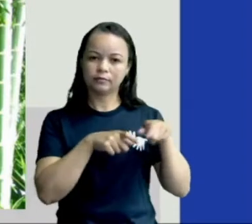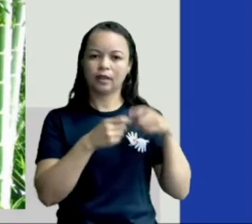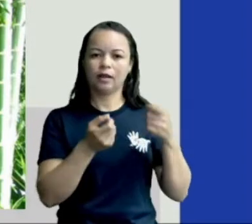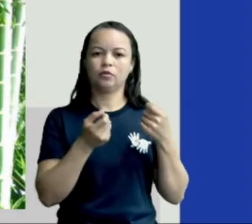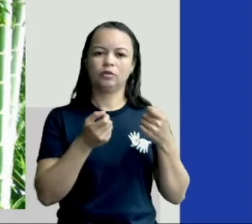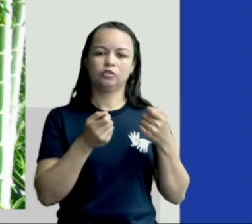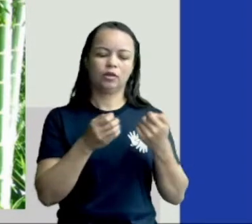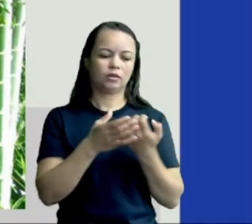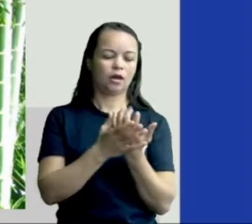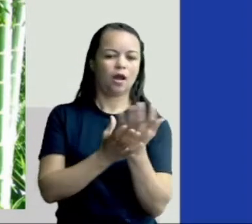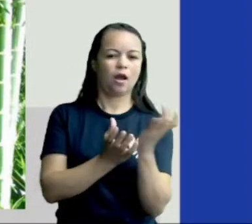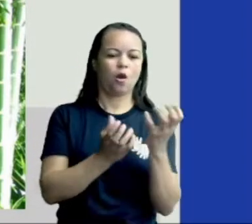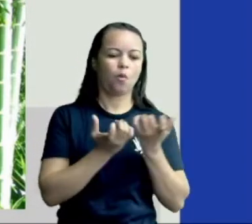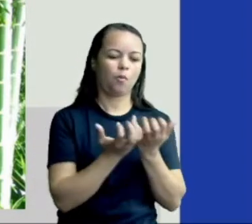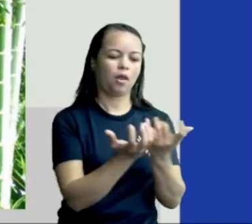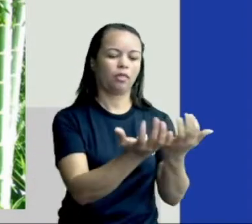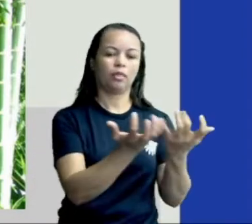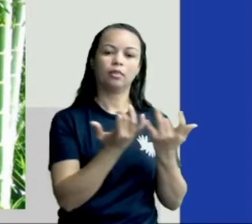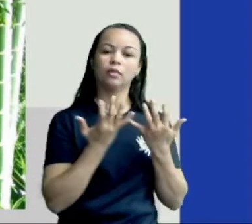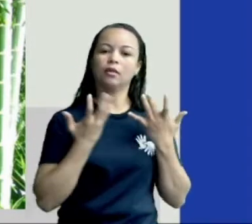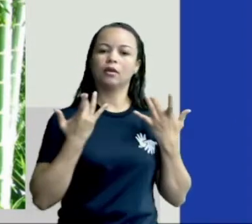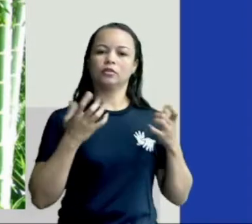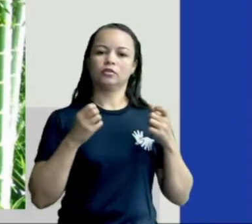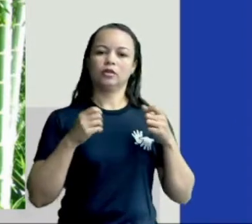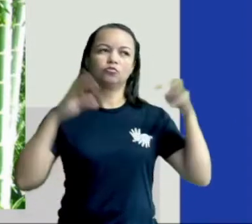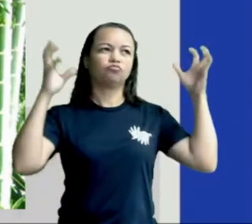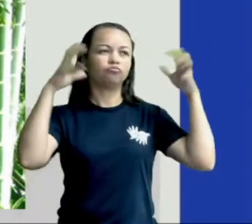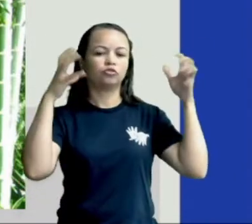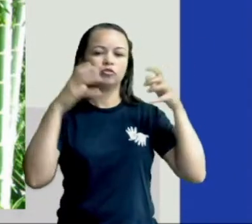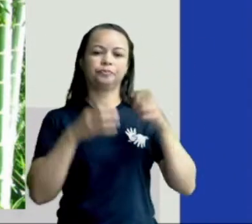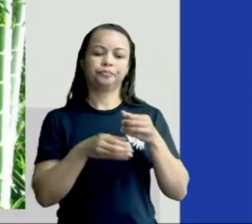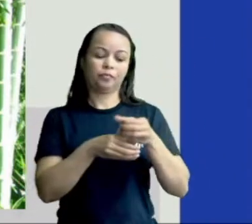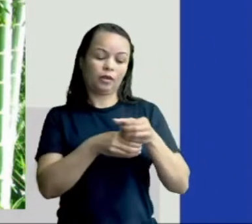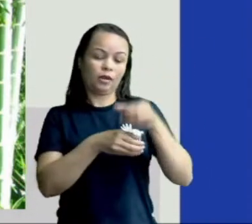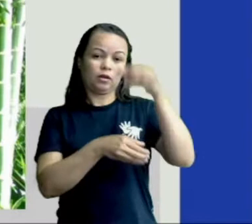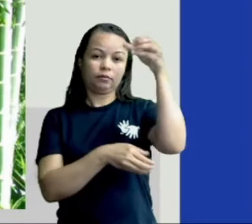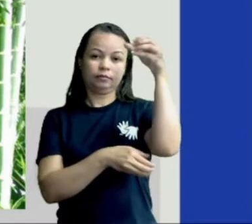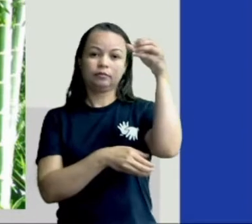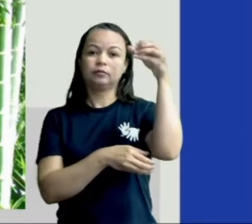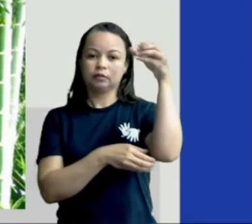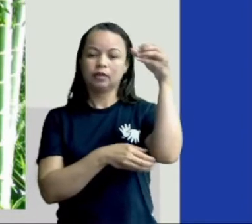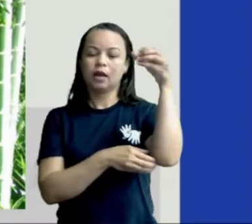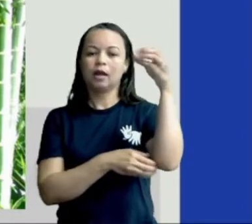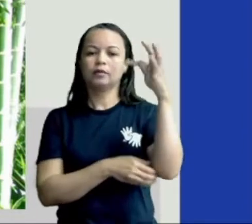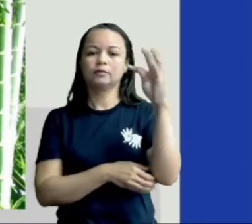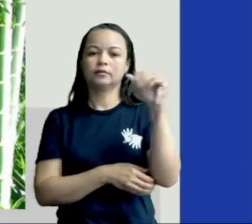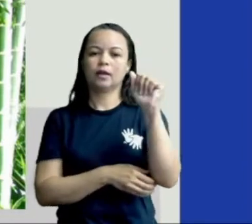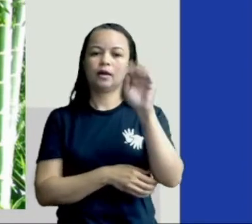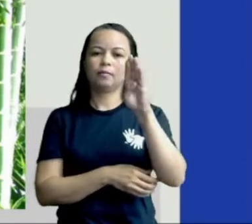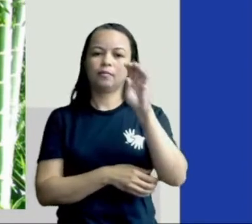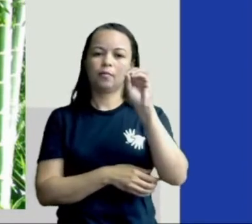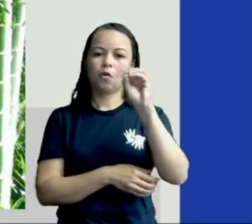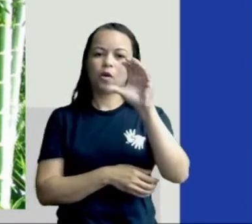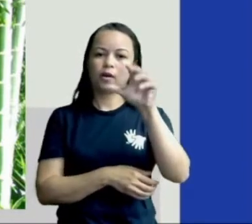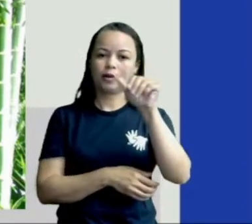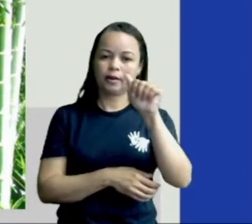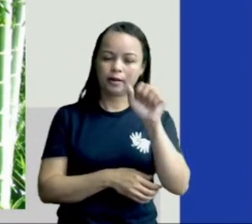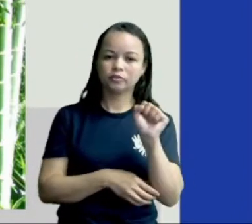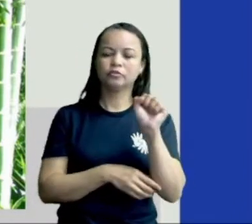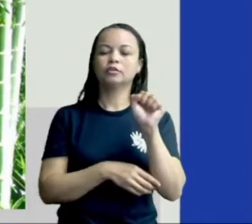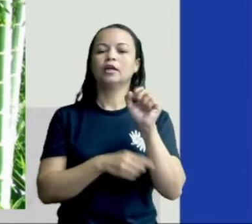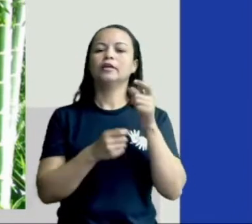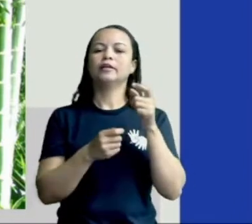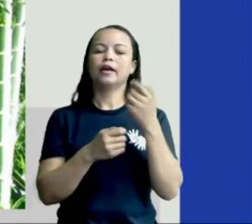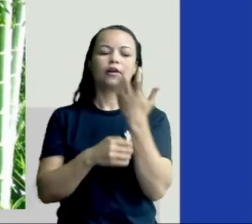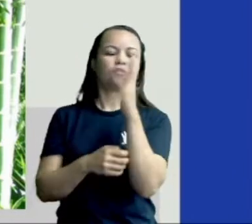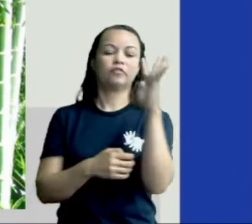ao plantio nas estações chuvosas. E os tabocais, que é essa imagem que vocês estão vendo aí, ó, era a vegetação